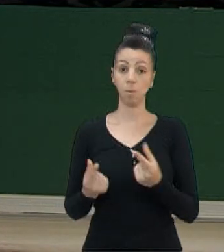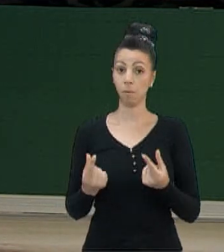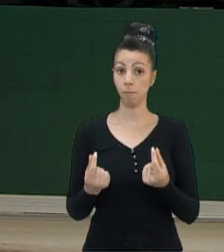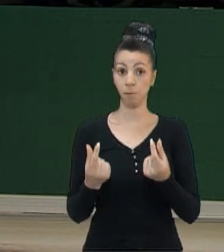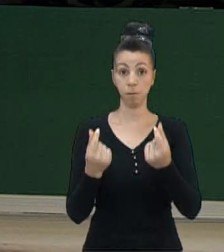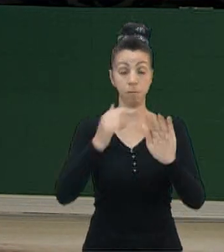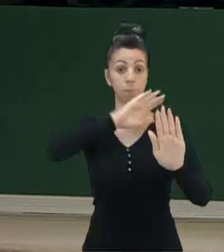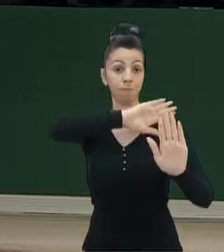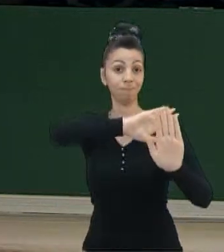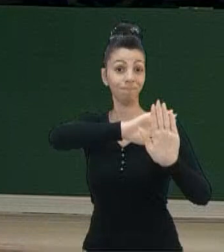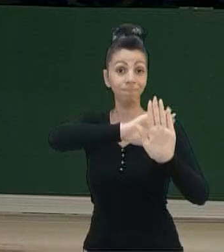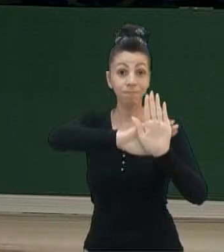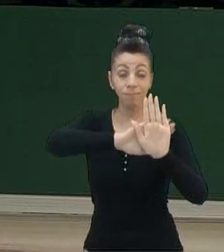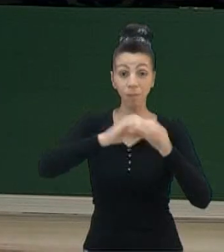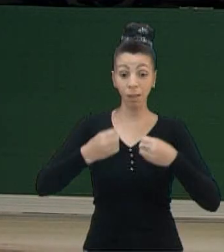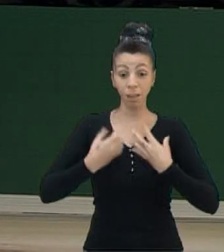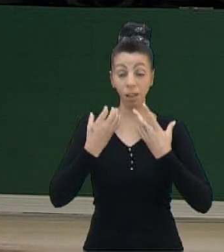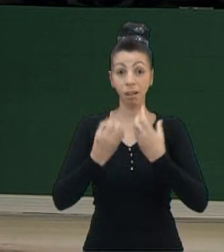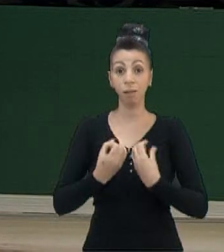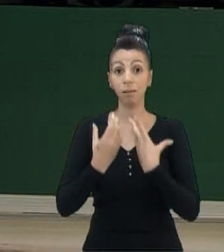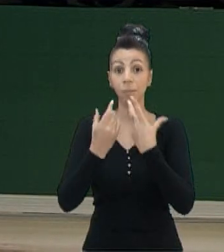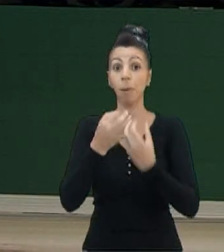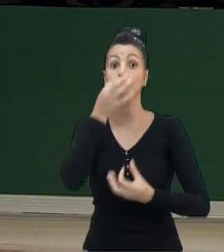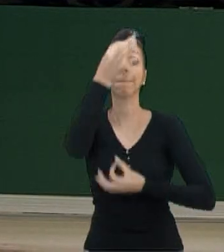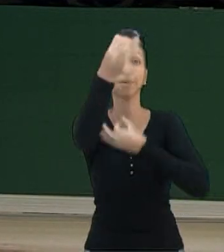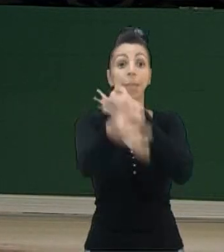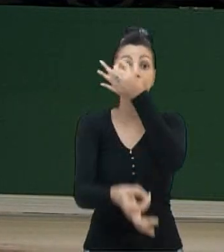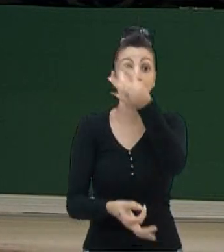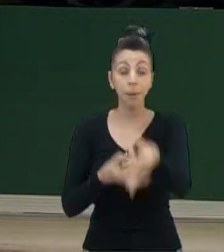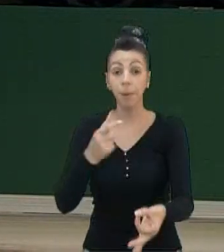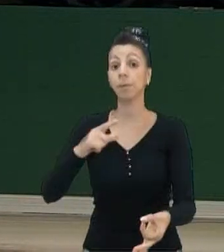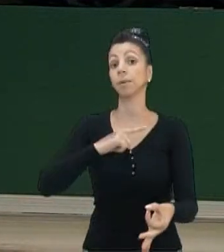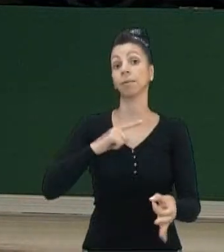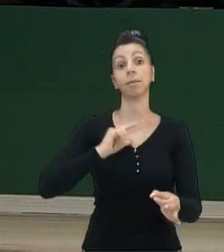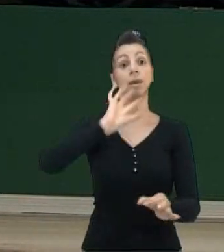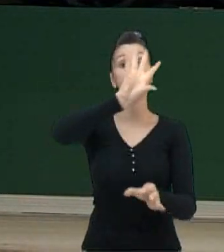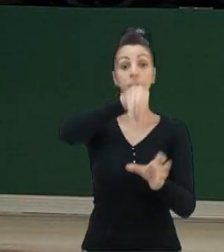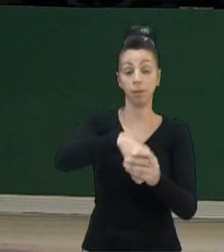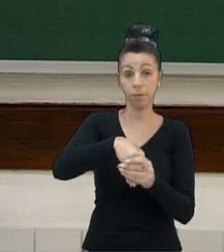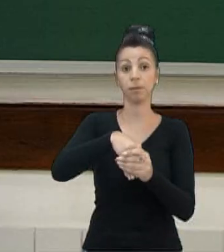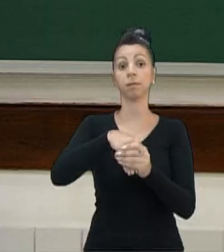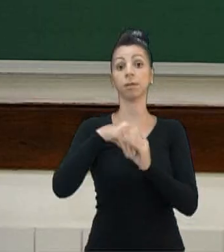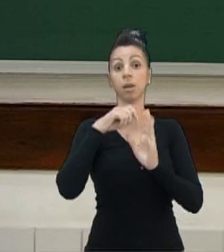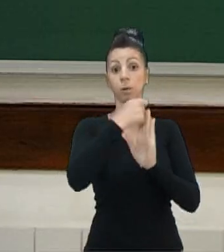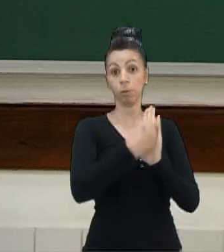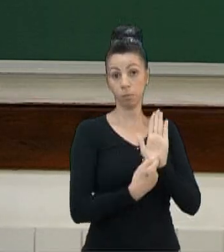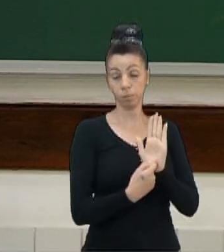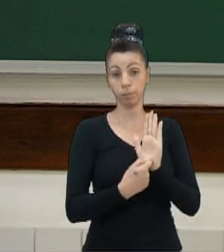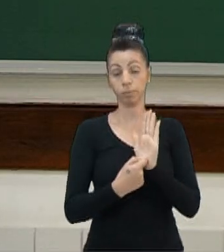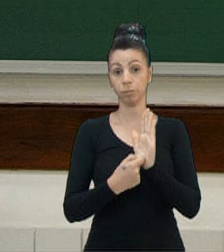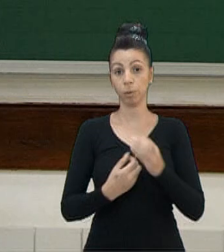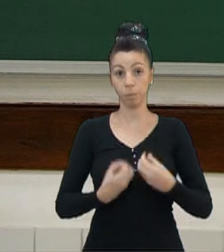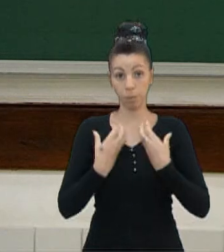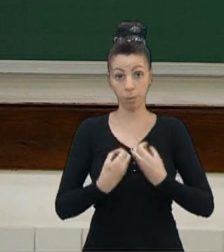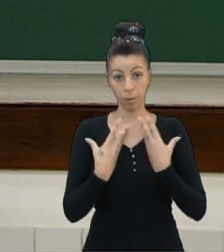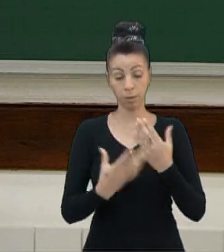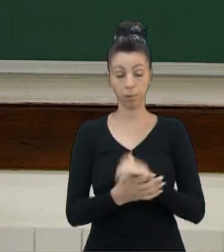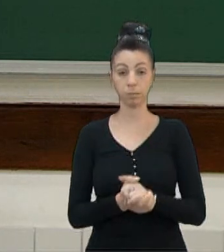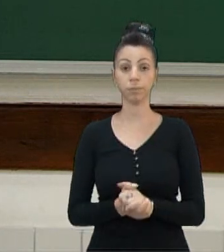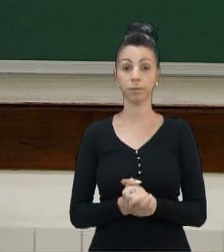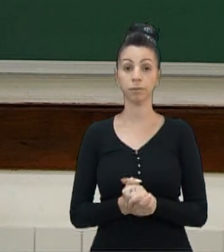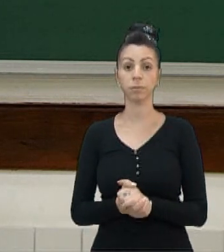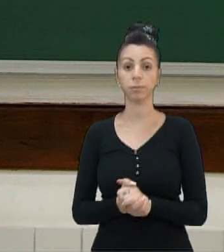sua temática, ok? Então, é bem importante a gente pensar sobre isso. Ok, vamos lá? Continuando, exercício